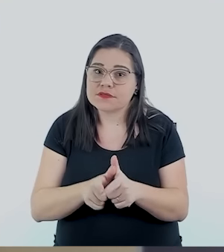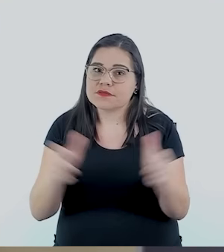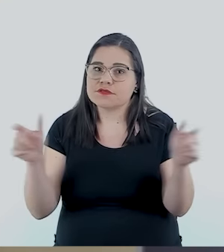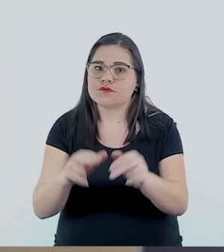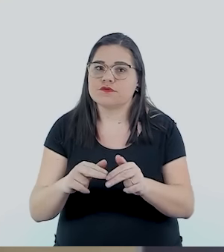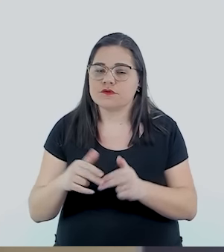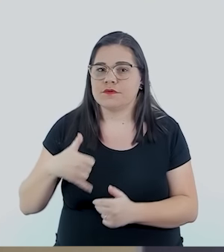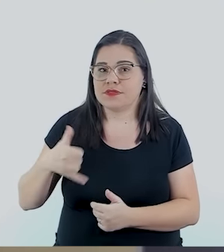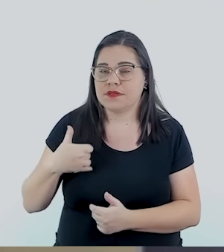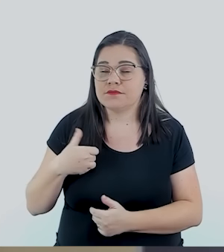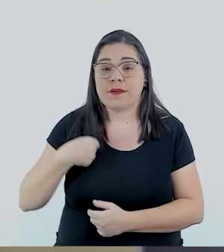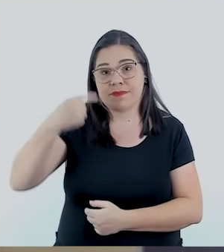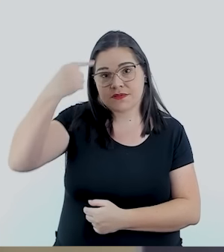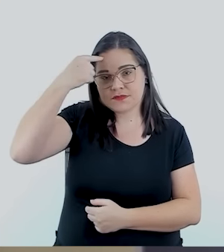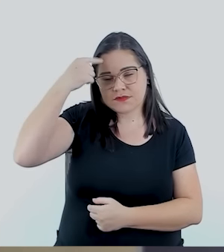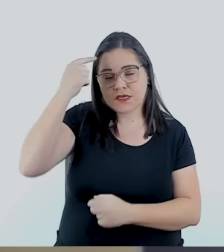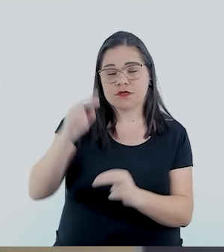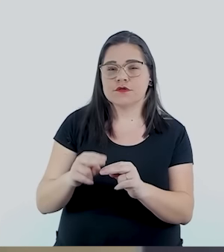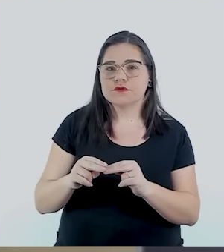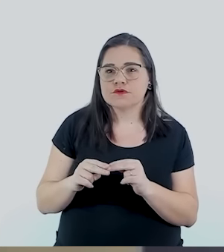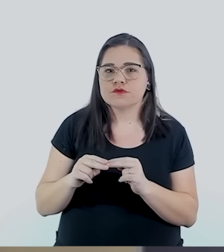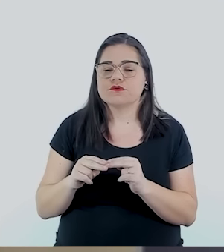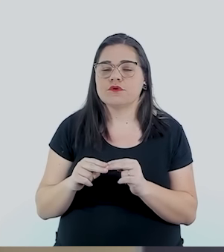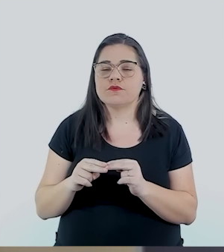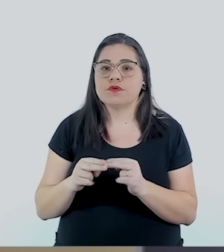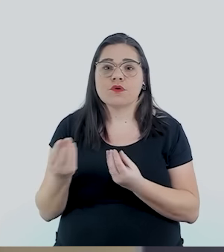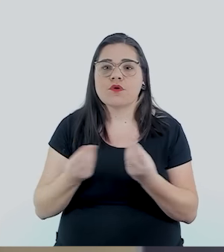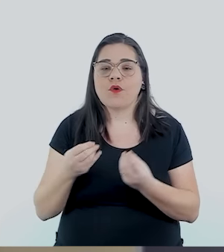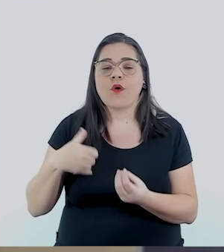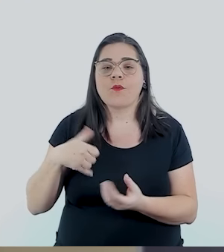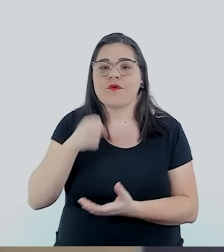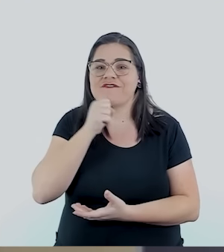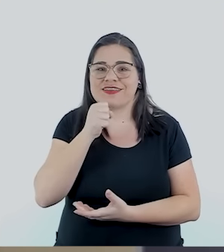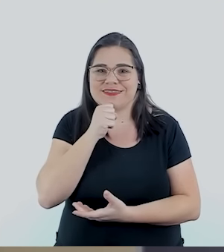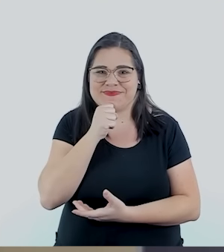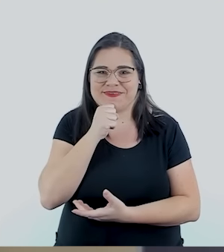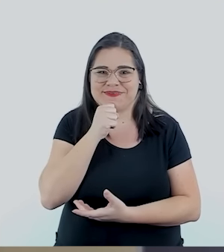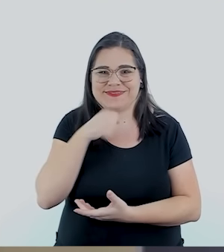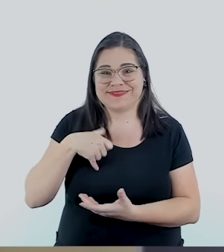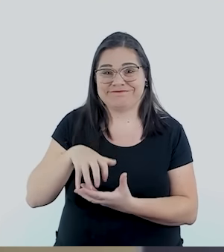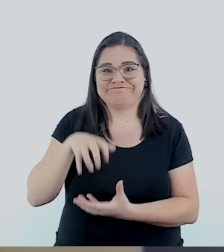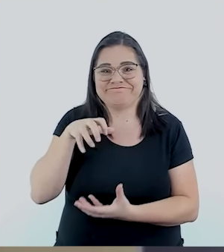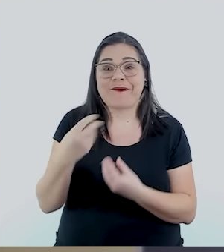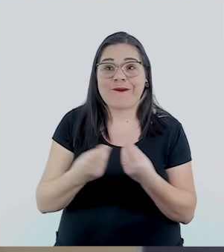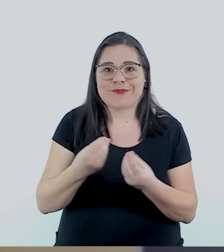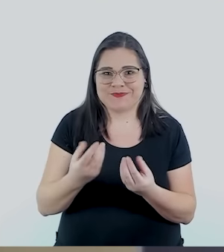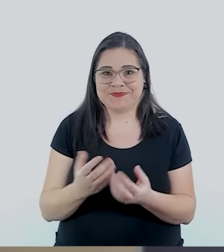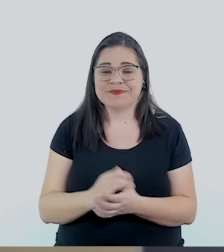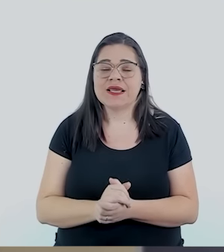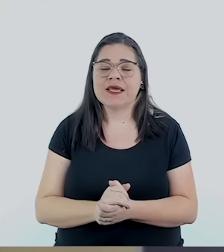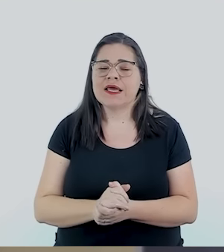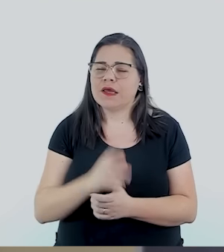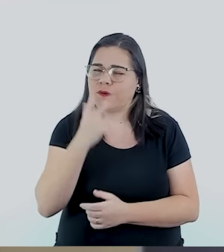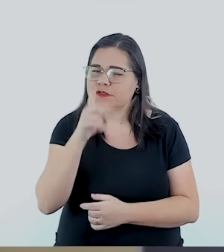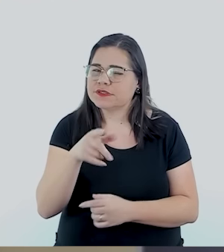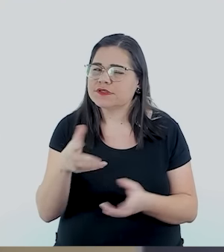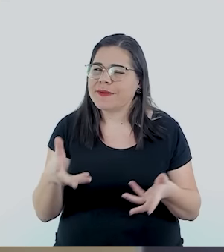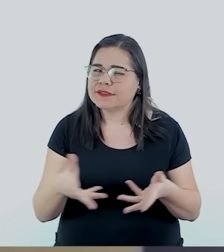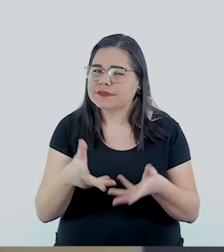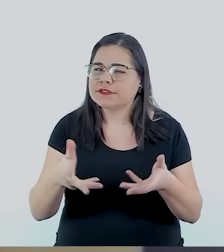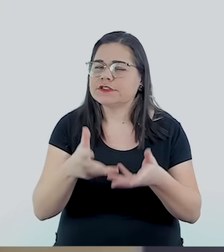para repensar né E esse envelhecimento né que eu acho que é de repente uma iniciativa que pode trazer